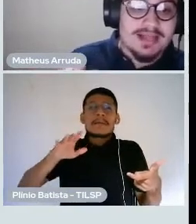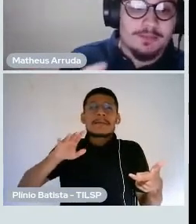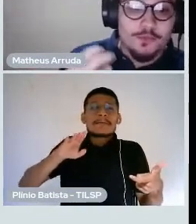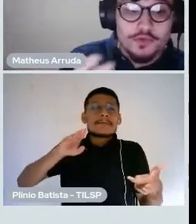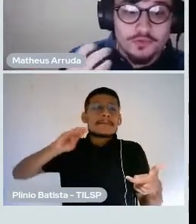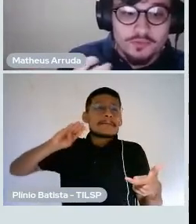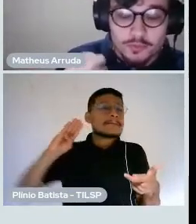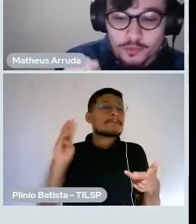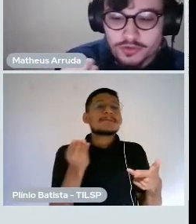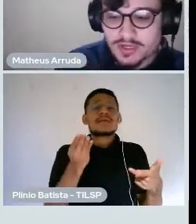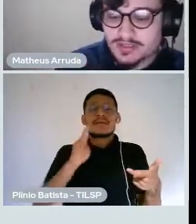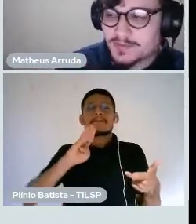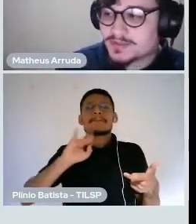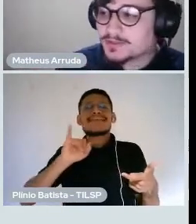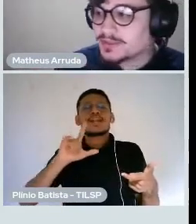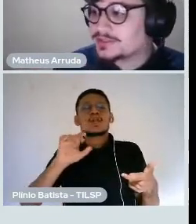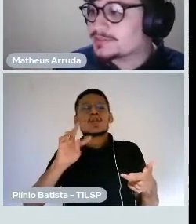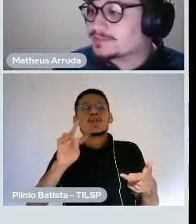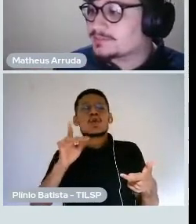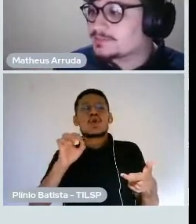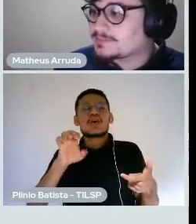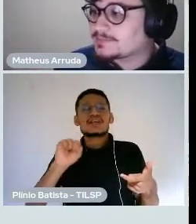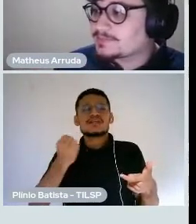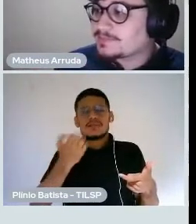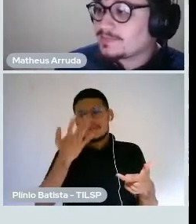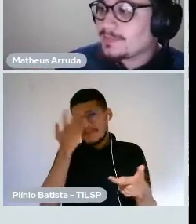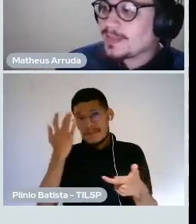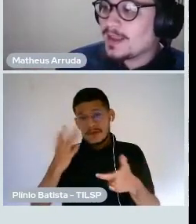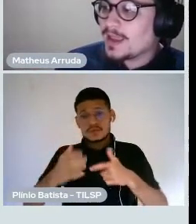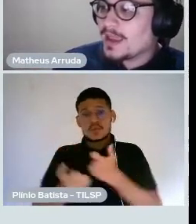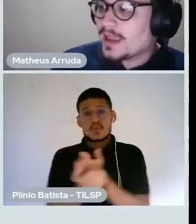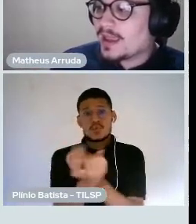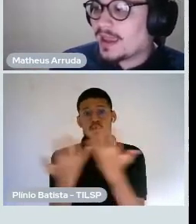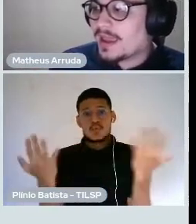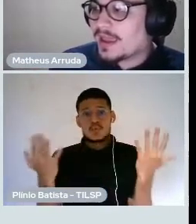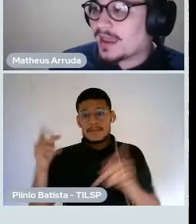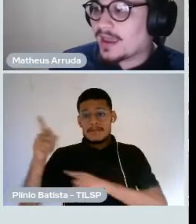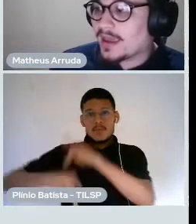uma quantidade muito, muito grande de pessoas.